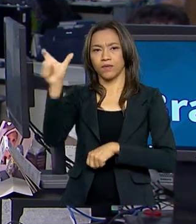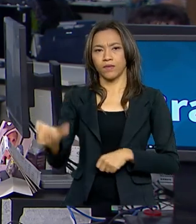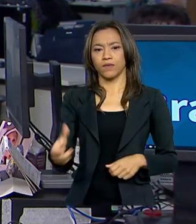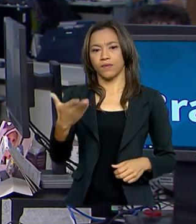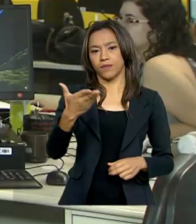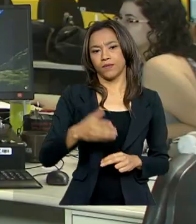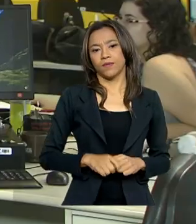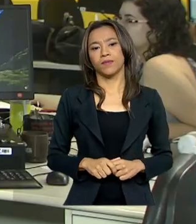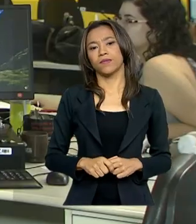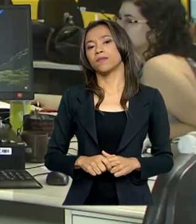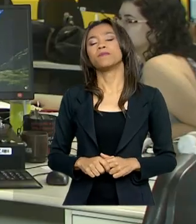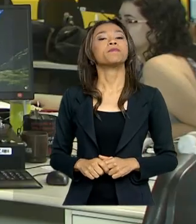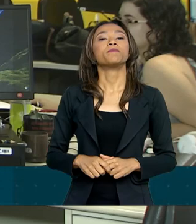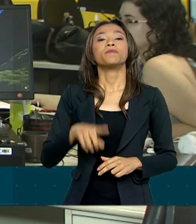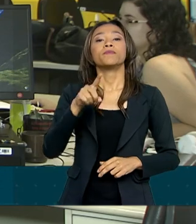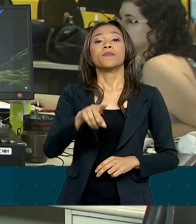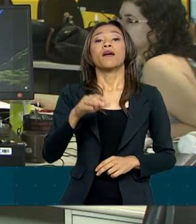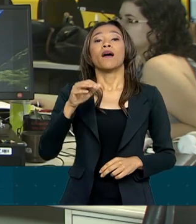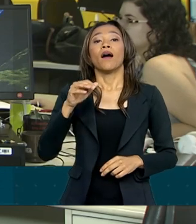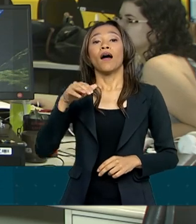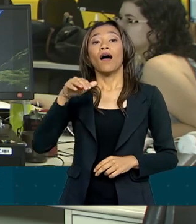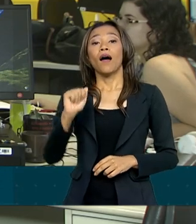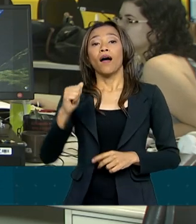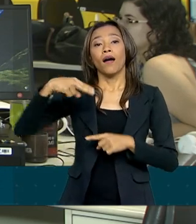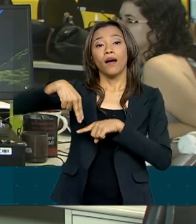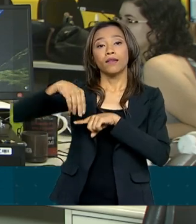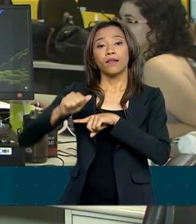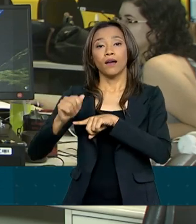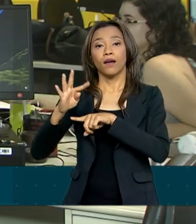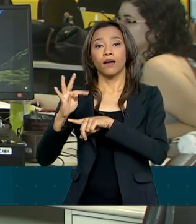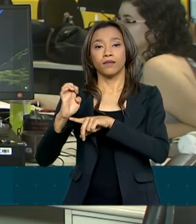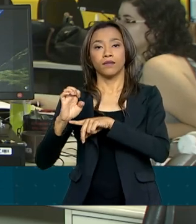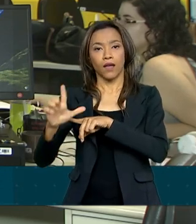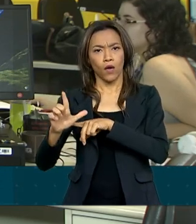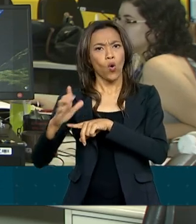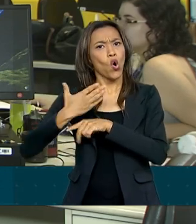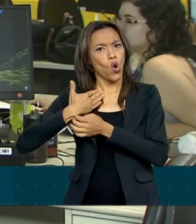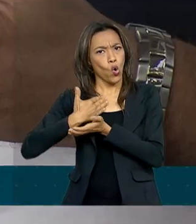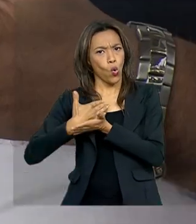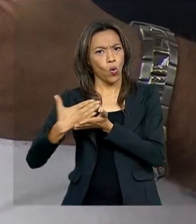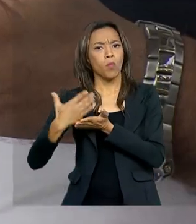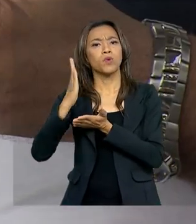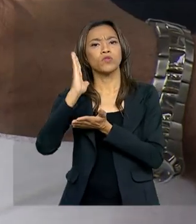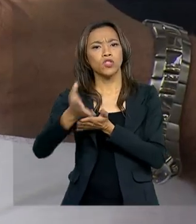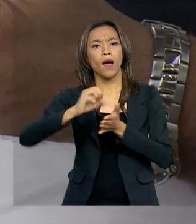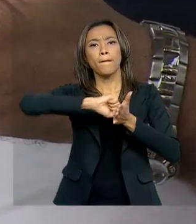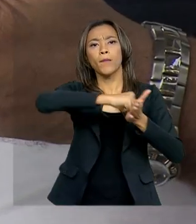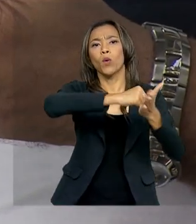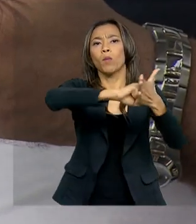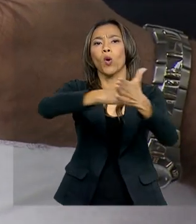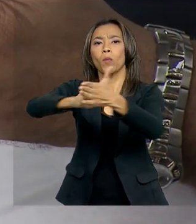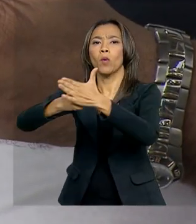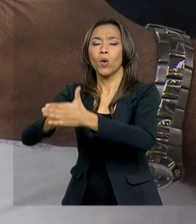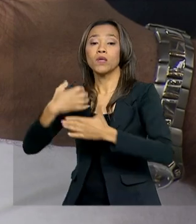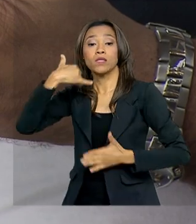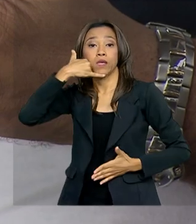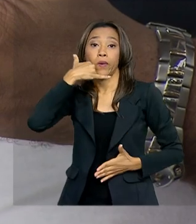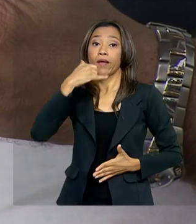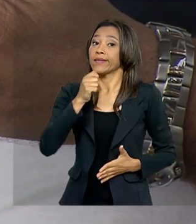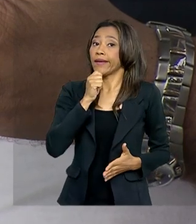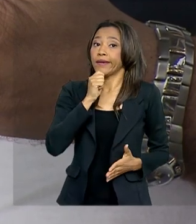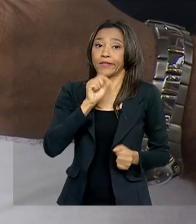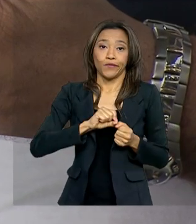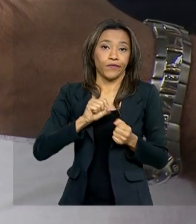à agência nacional de telecomunicações anatel começou a bloquear os celulares pré pagos que não regularizaram